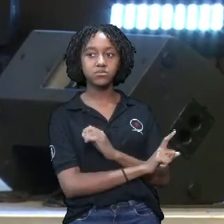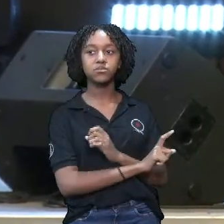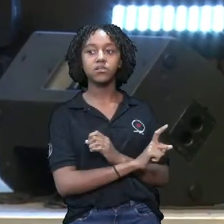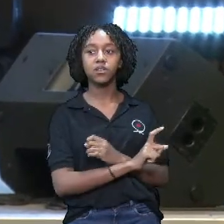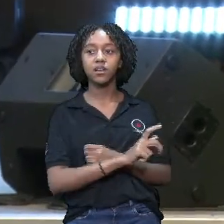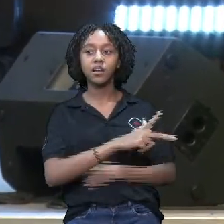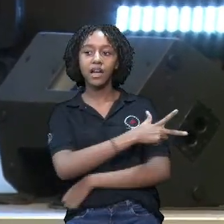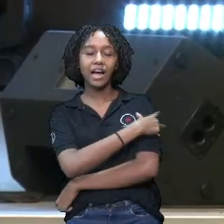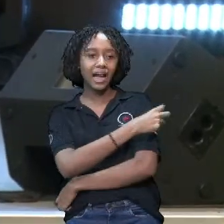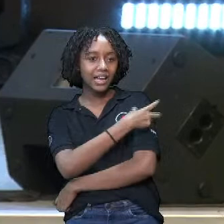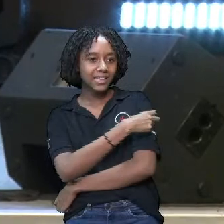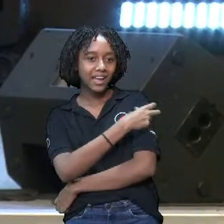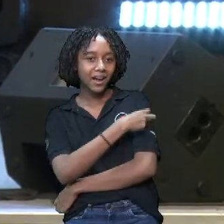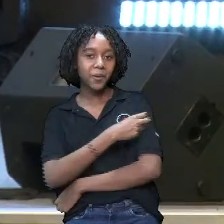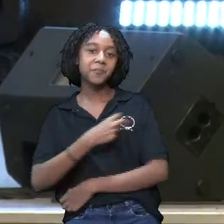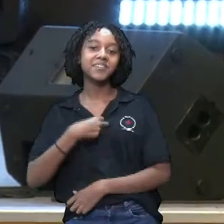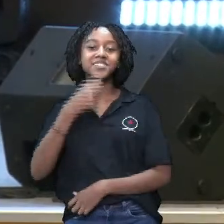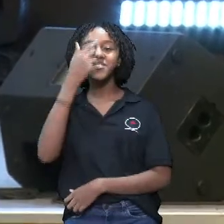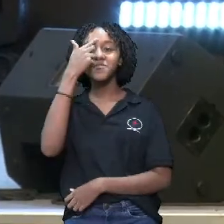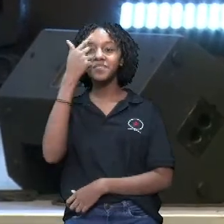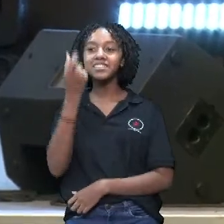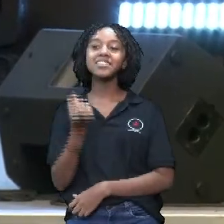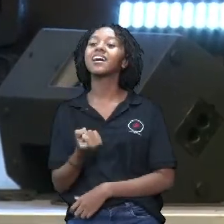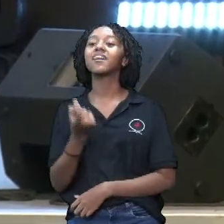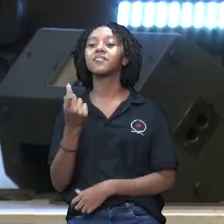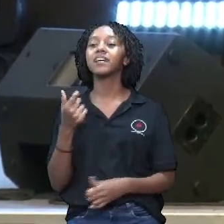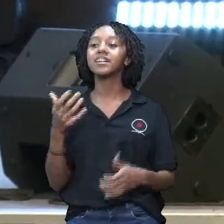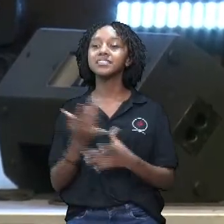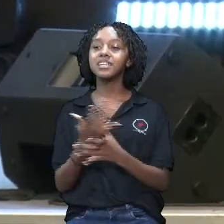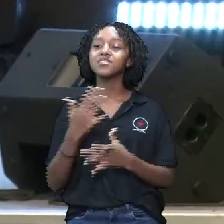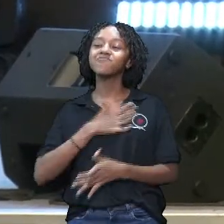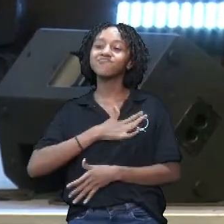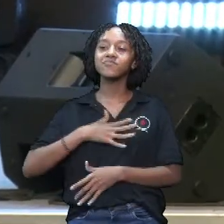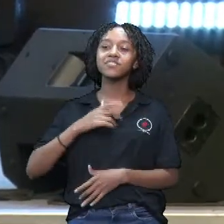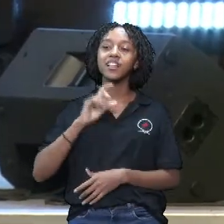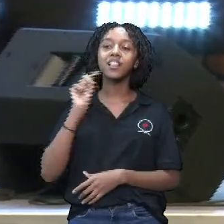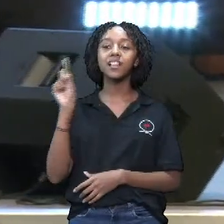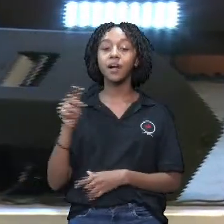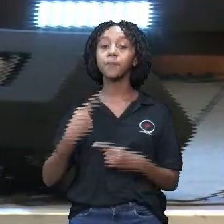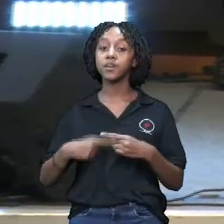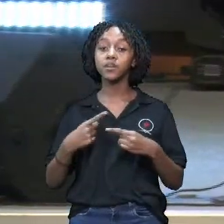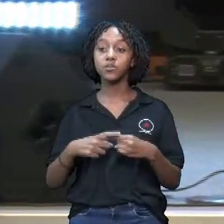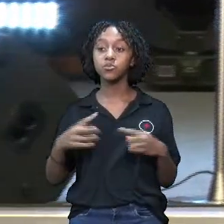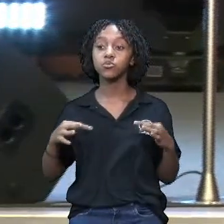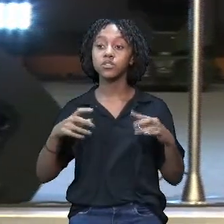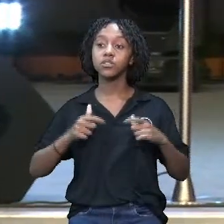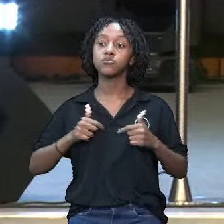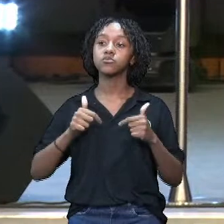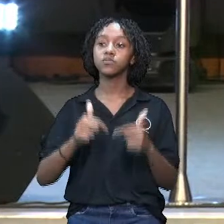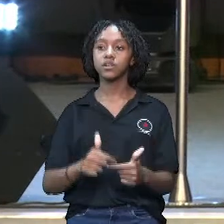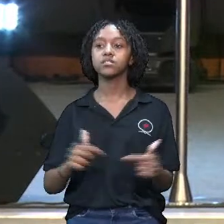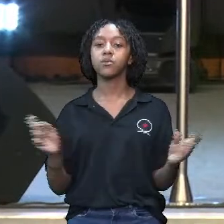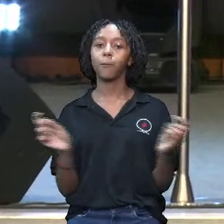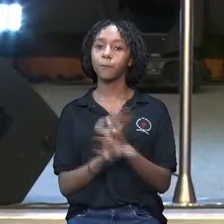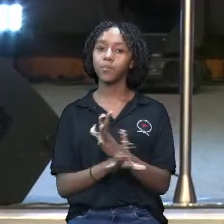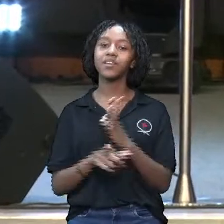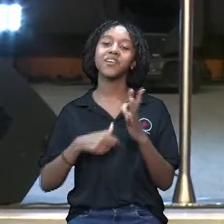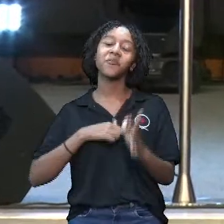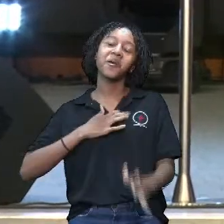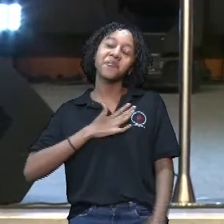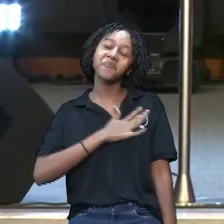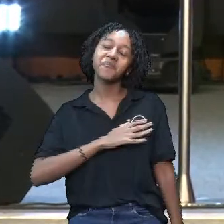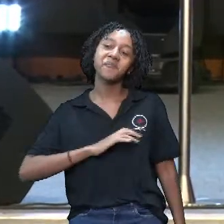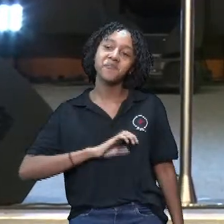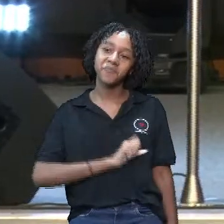Mas eu não imaginava a cidade gostosa que é lá. Porque tudo que Deus faz, a obra é completa, e eu estou amando morar